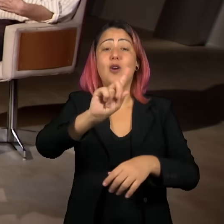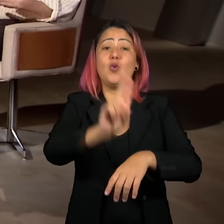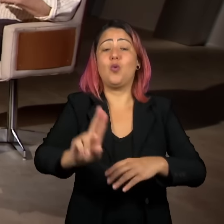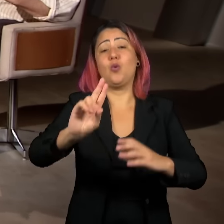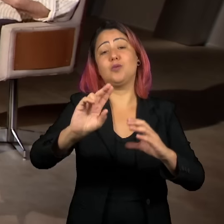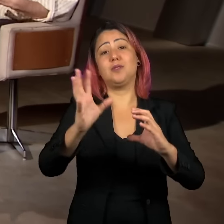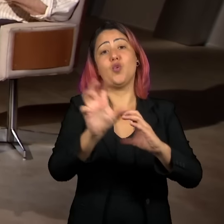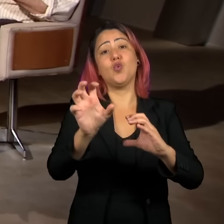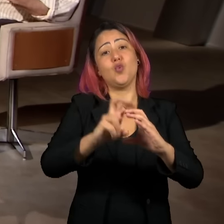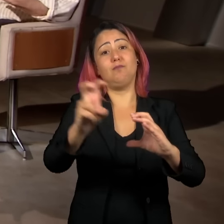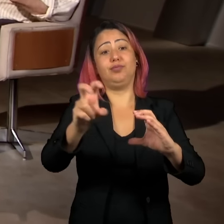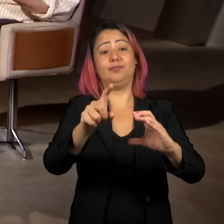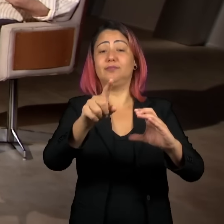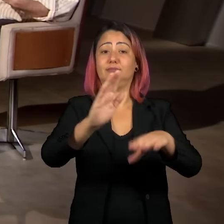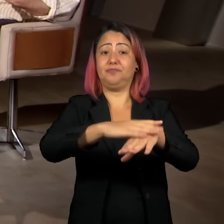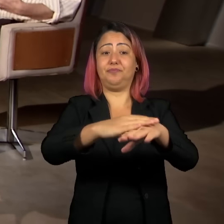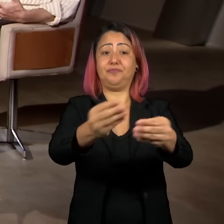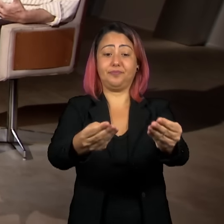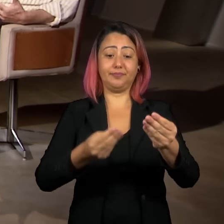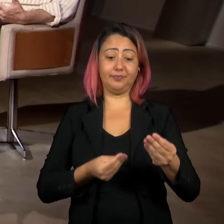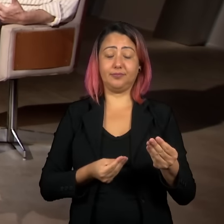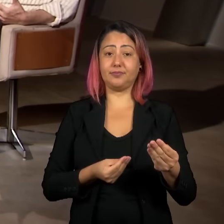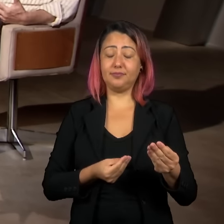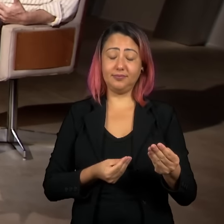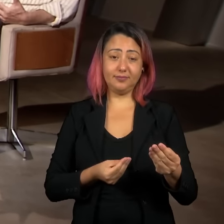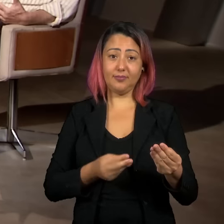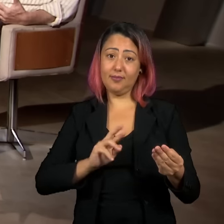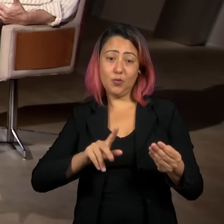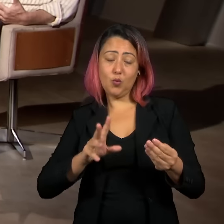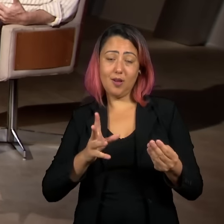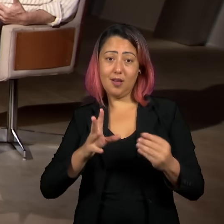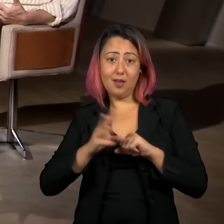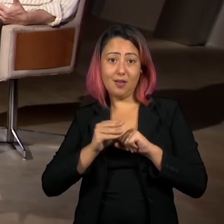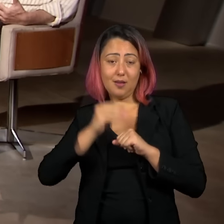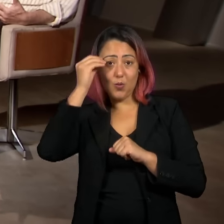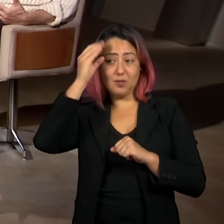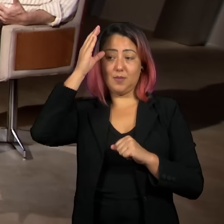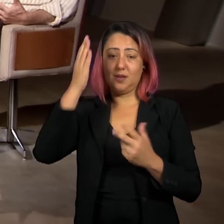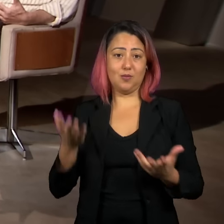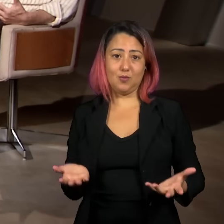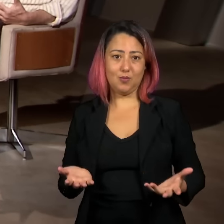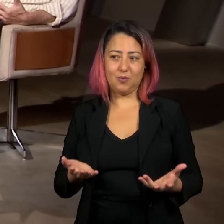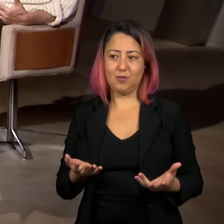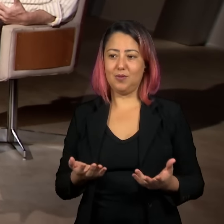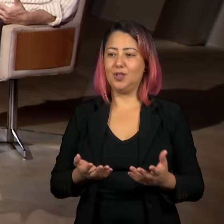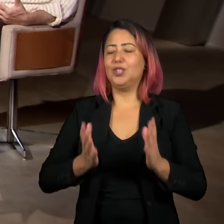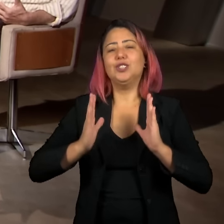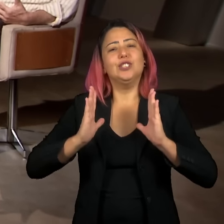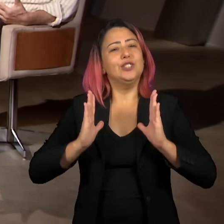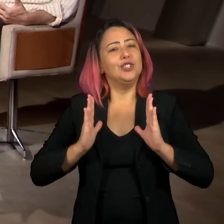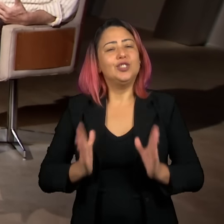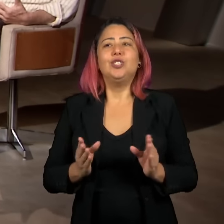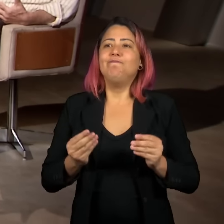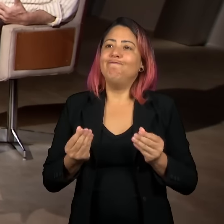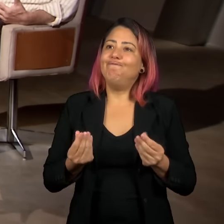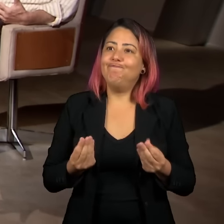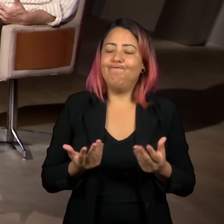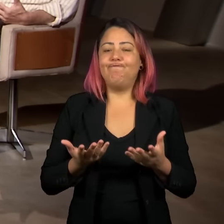ter que pensar de uma outra maneira né já não era já a instrução já não servia né e a